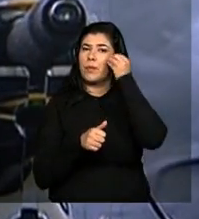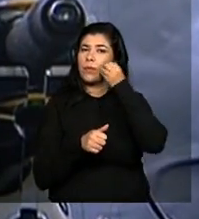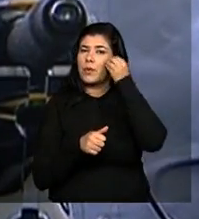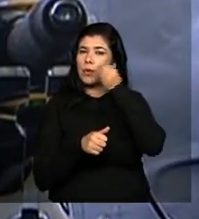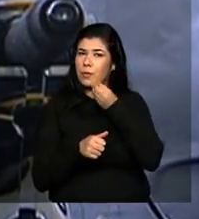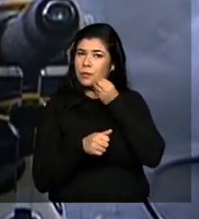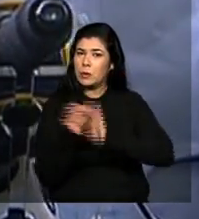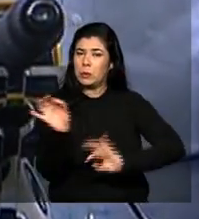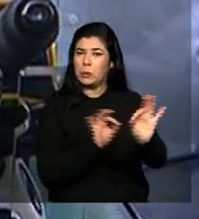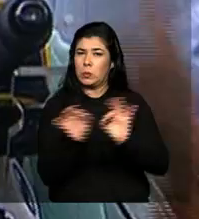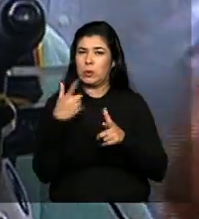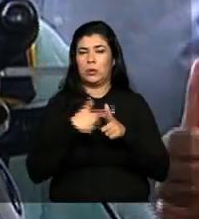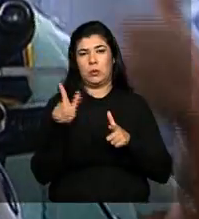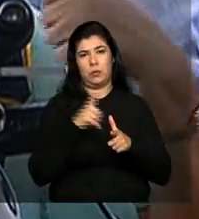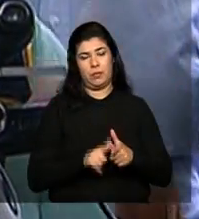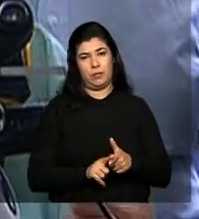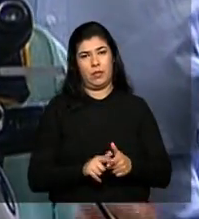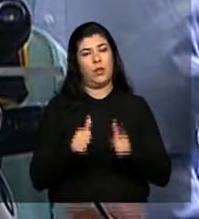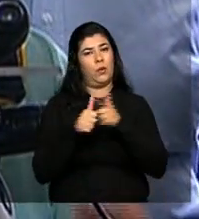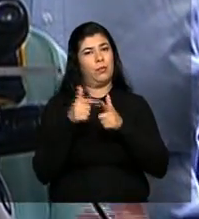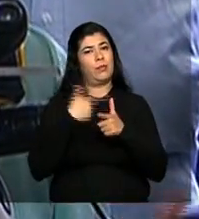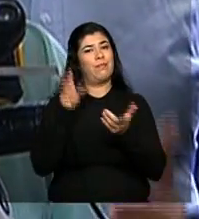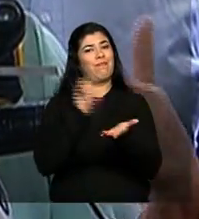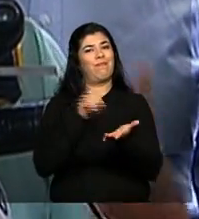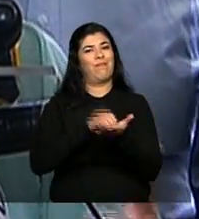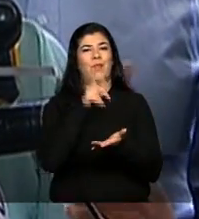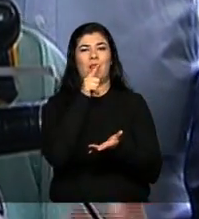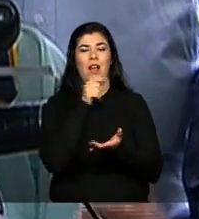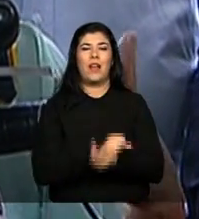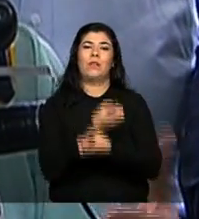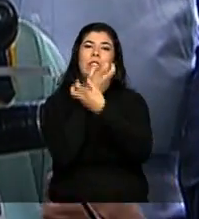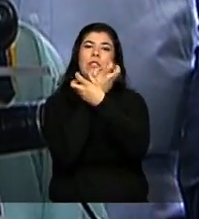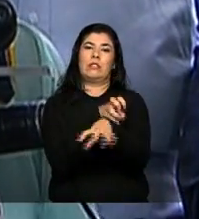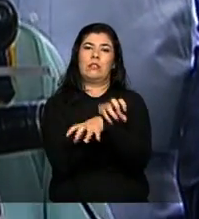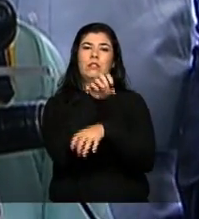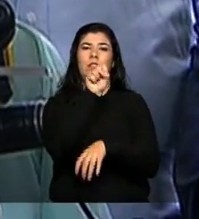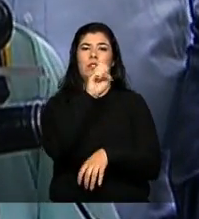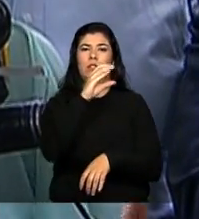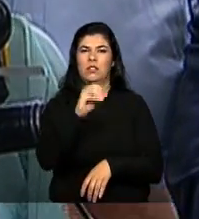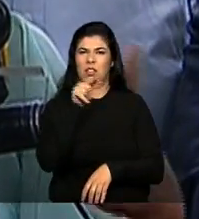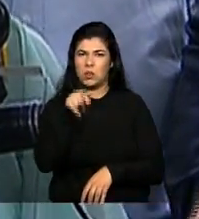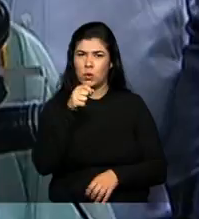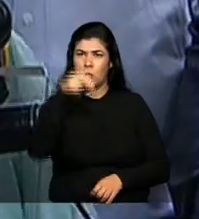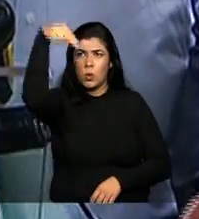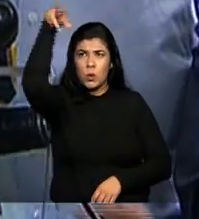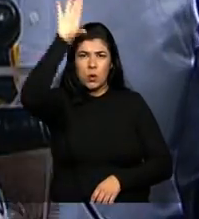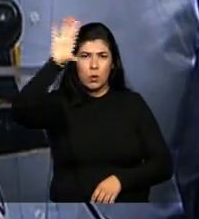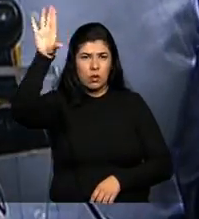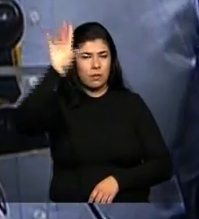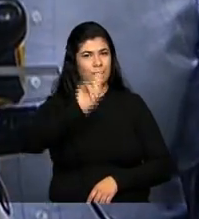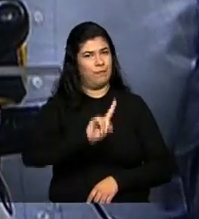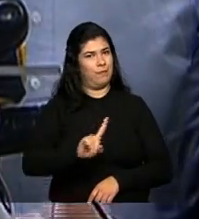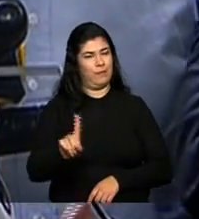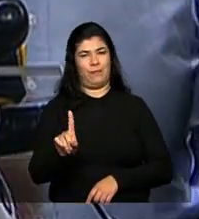conjuntura extremamente problemática. Um é a seca. E a seca hoje não é só Nordeste, né? Aliás,